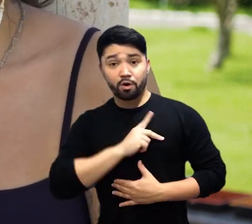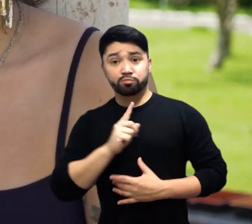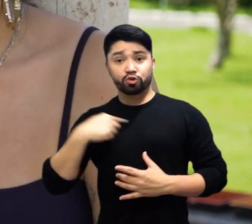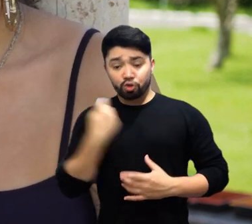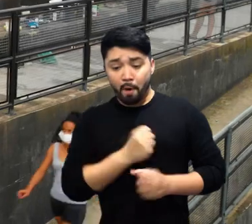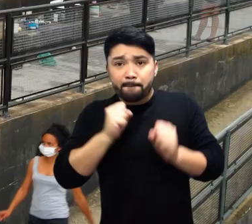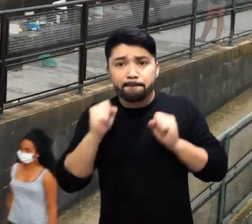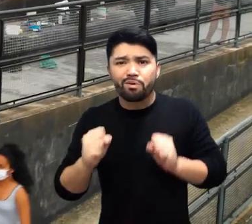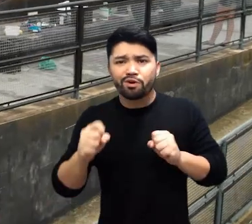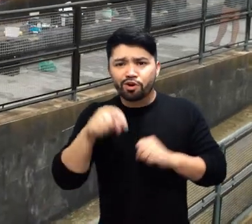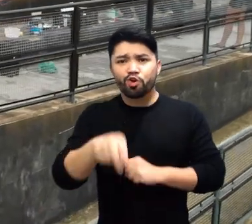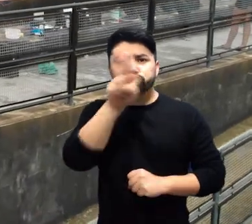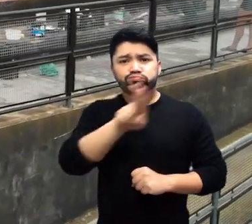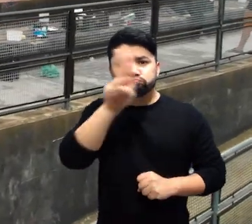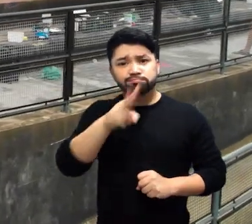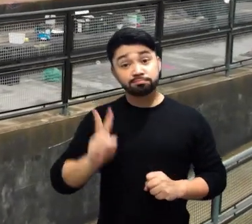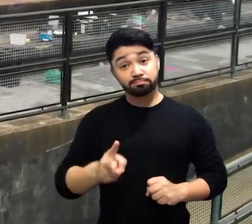de estar aqui e que a gente vai usar o que é nosso.